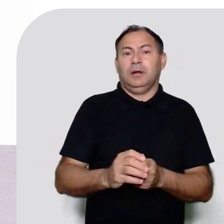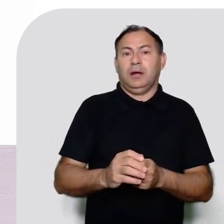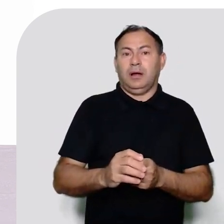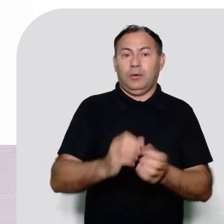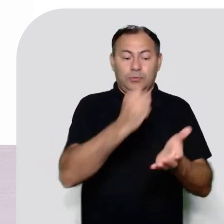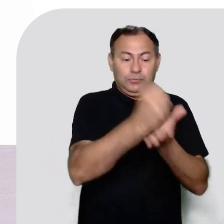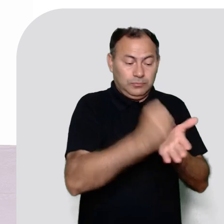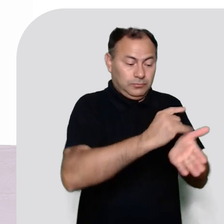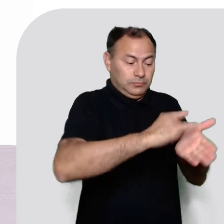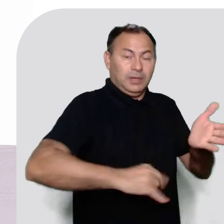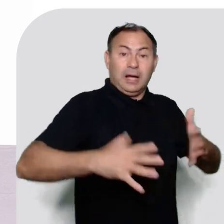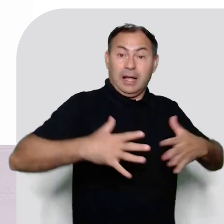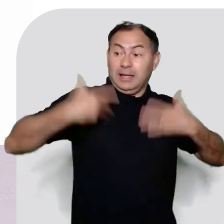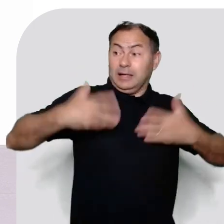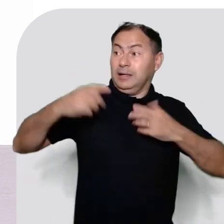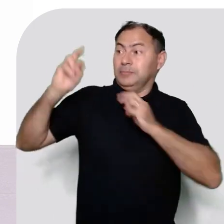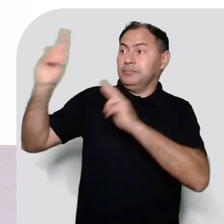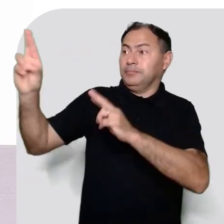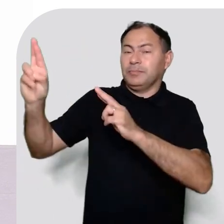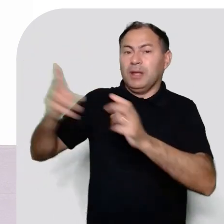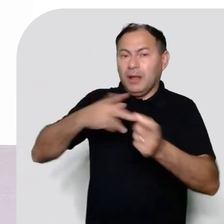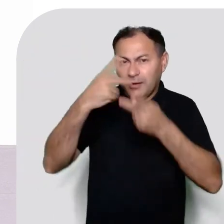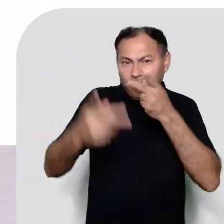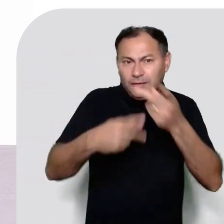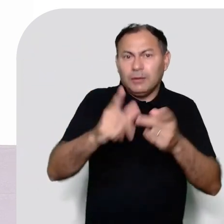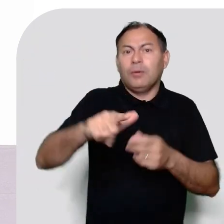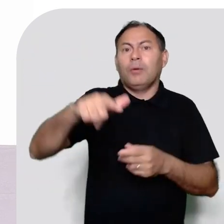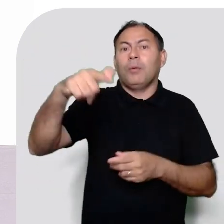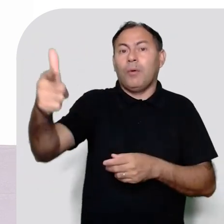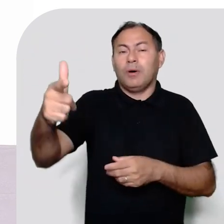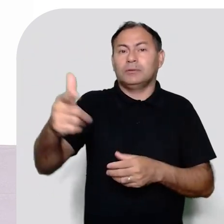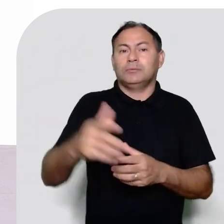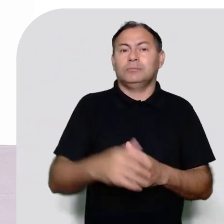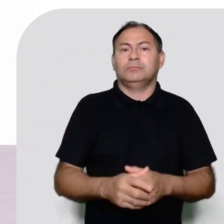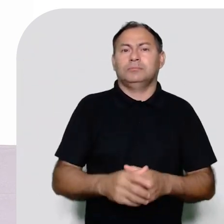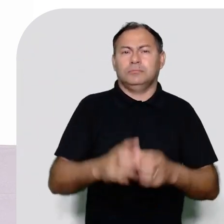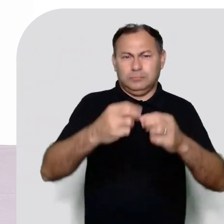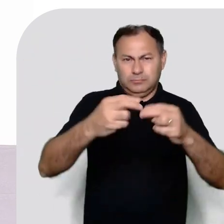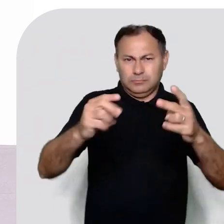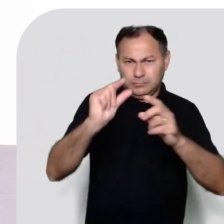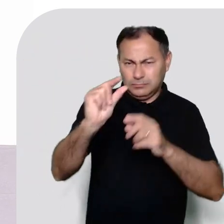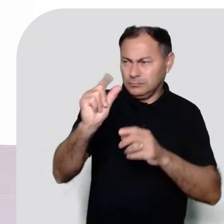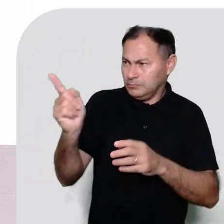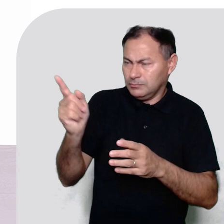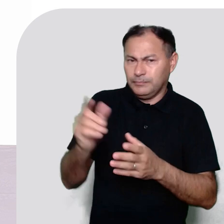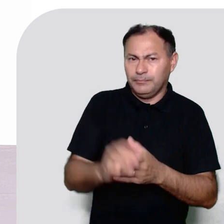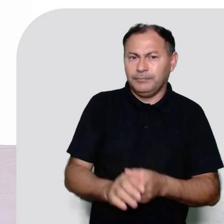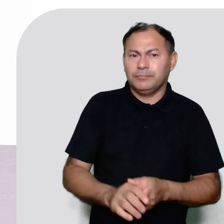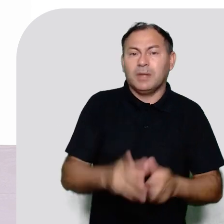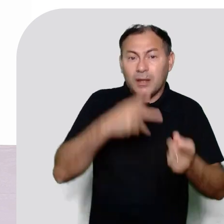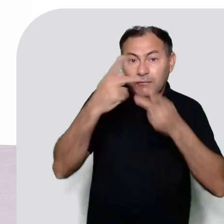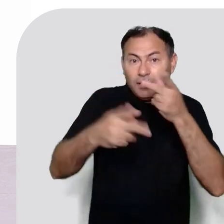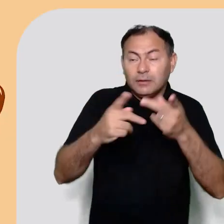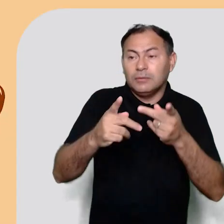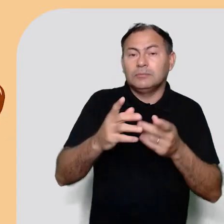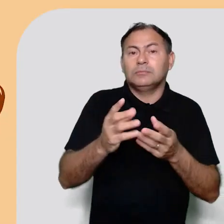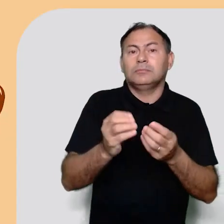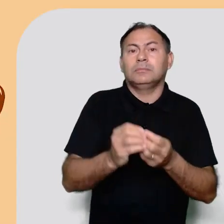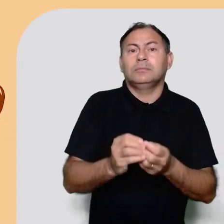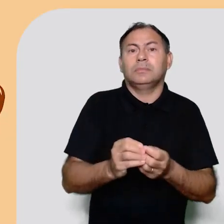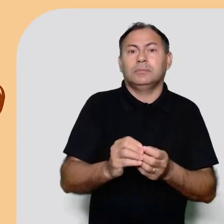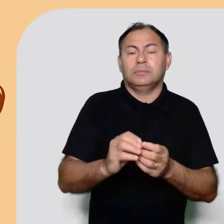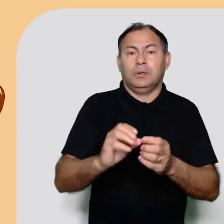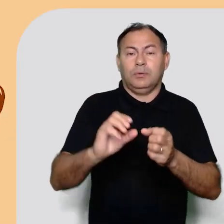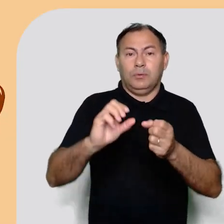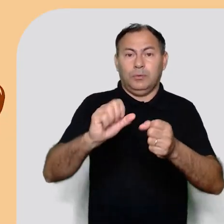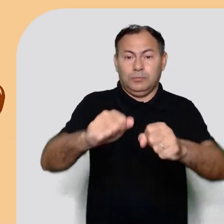et Spes, lhes trago um outro pedacinho. Diz assim: o